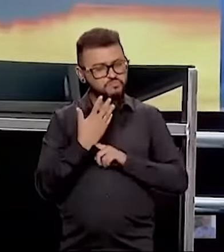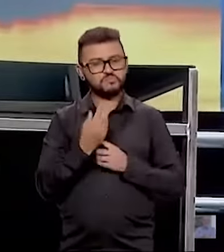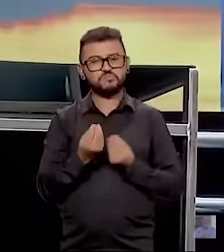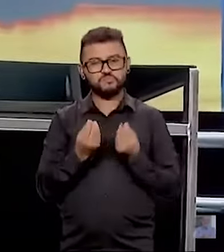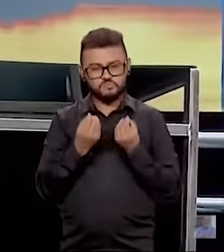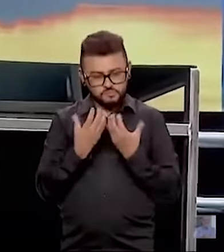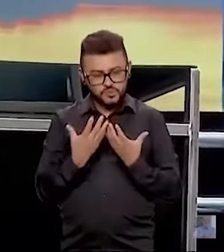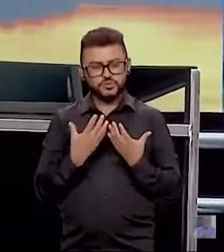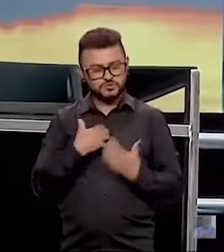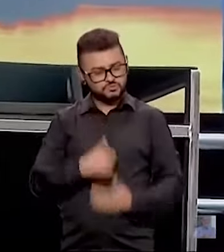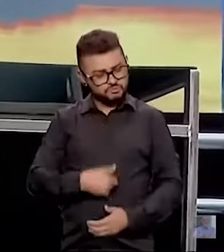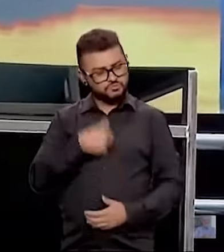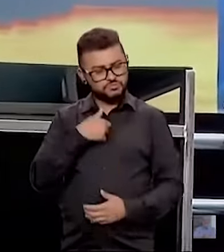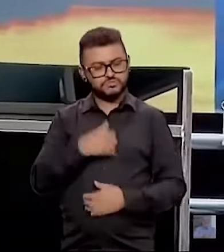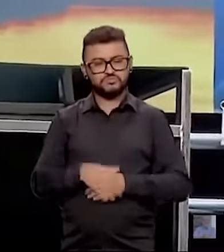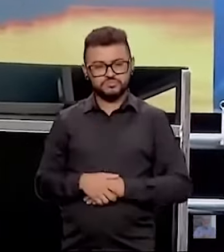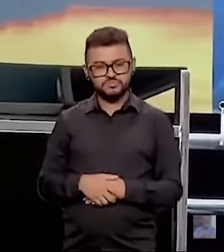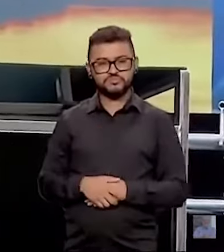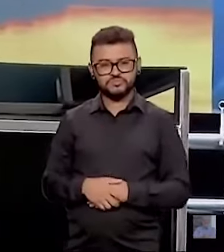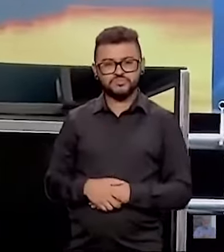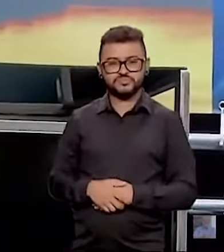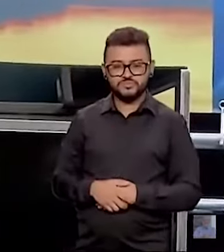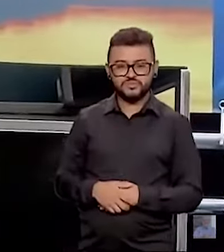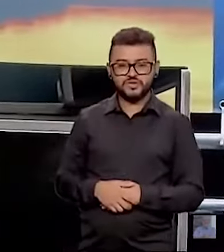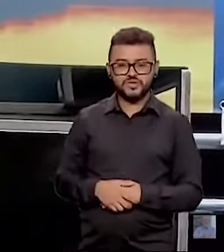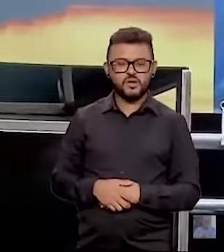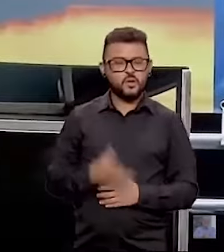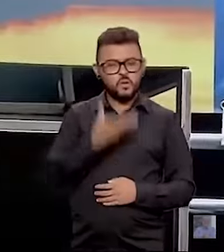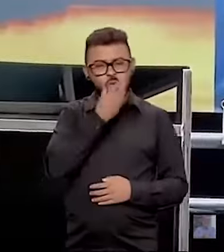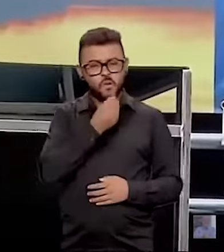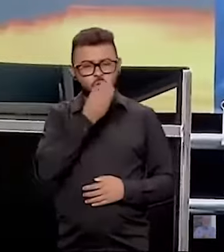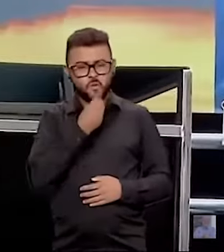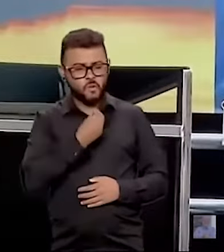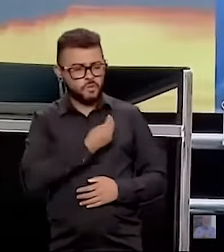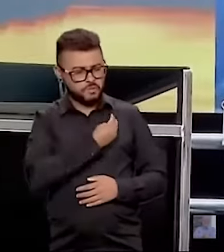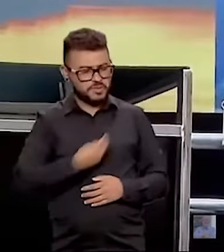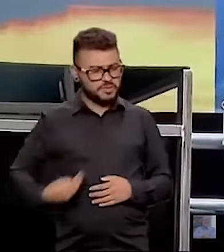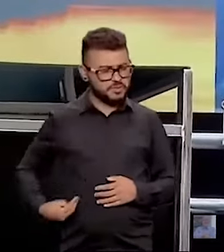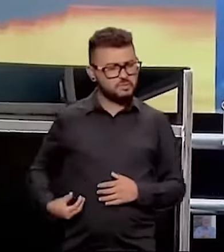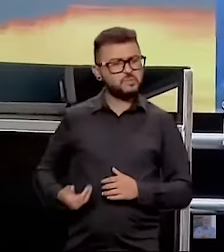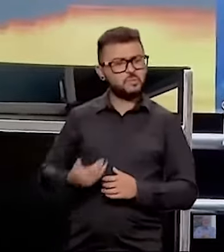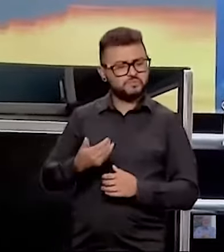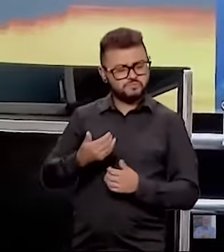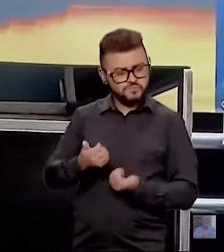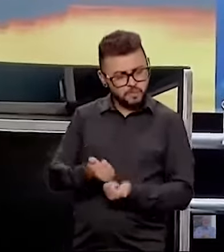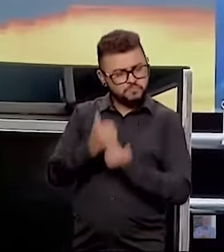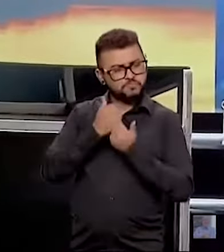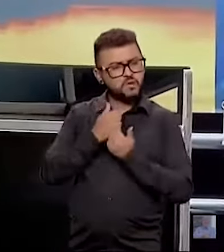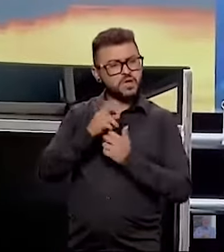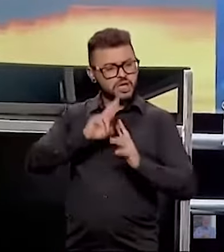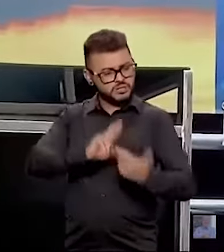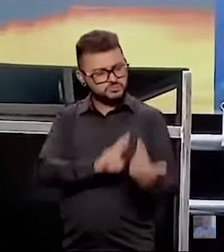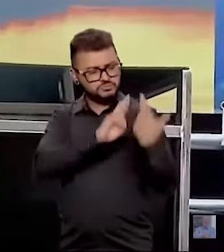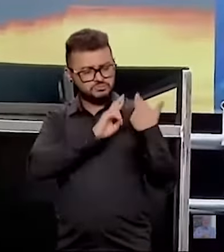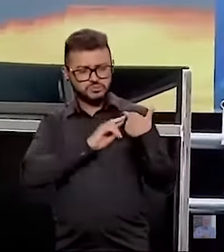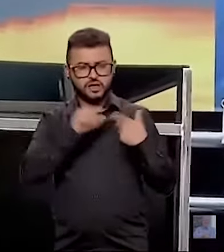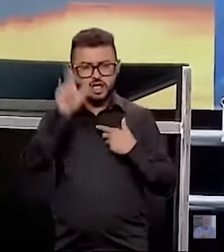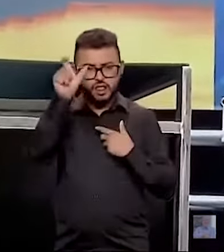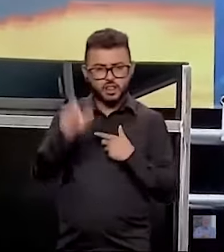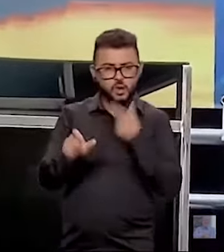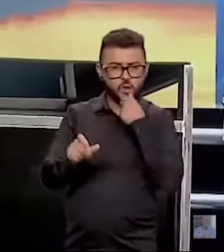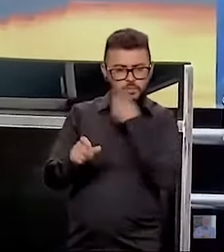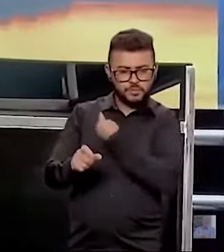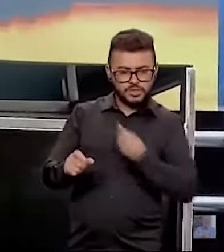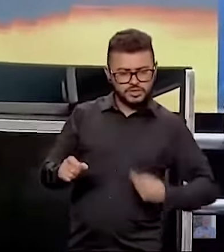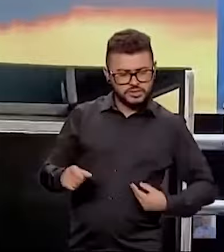me ofereceram. Muito orgulhoso. É um companheiro da mais alta competência,